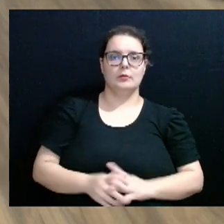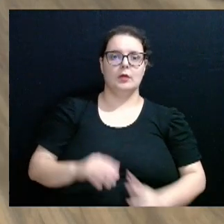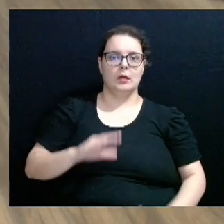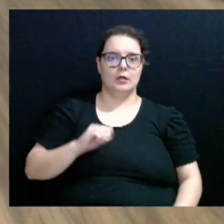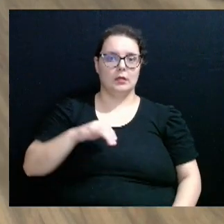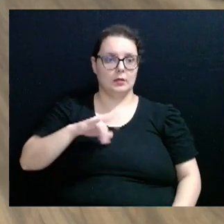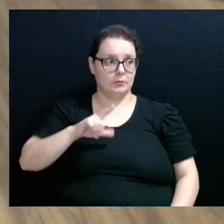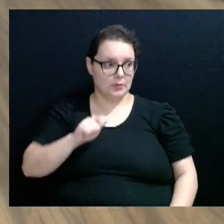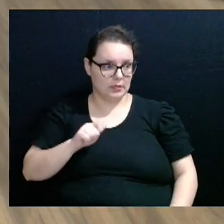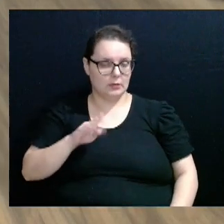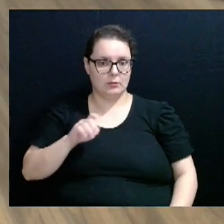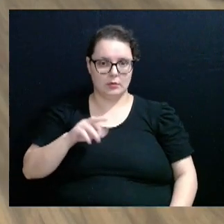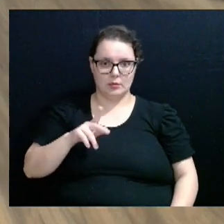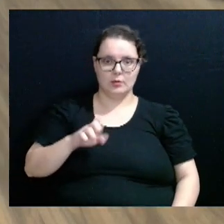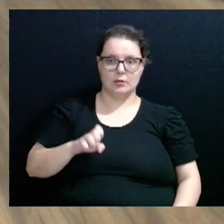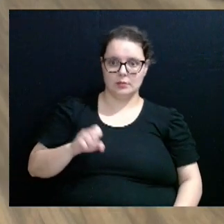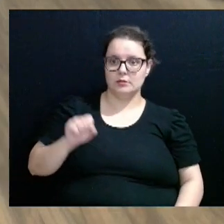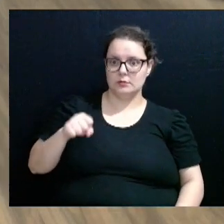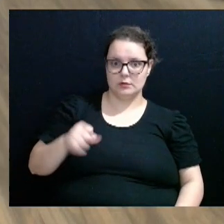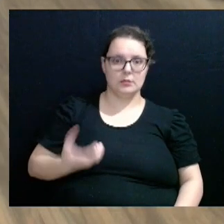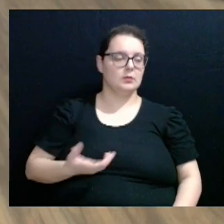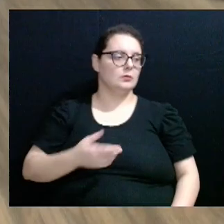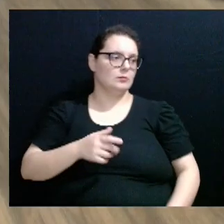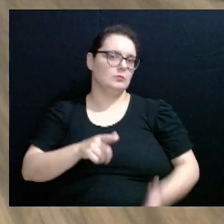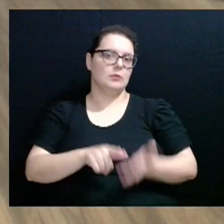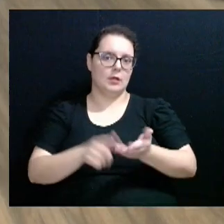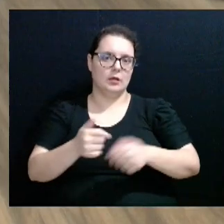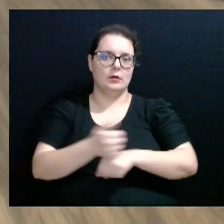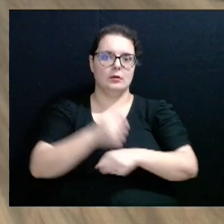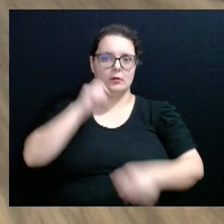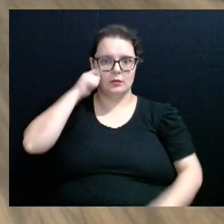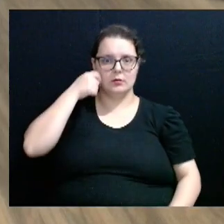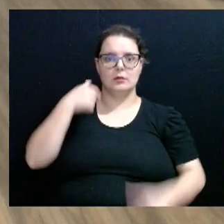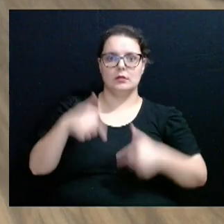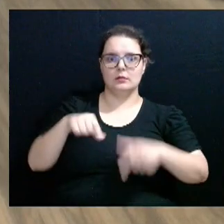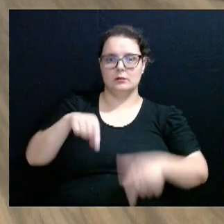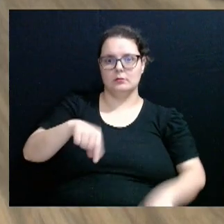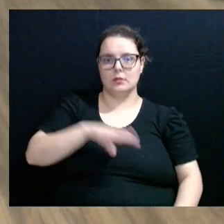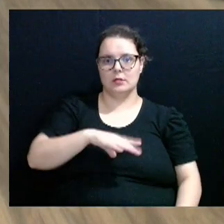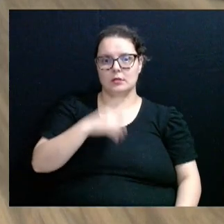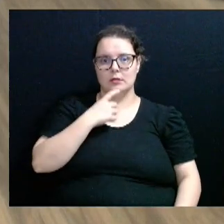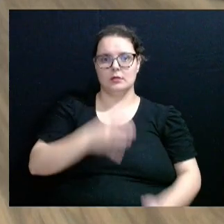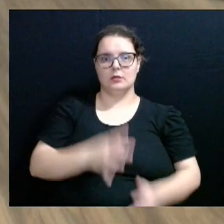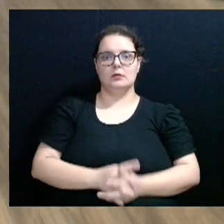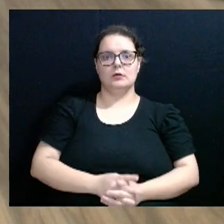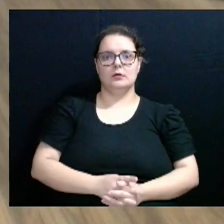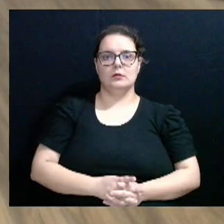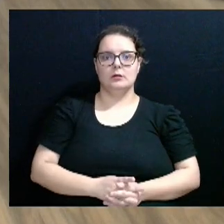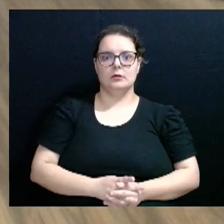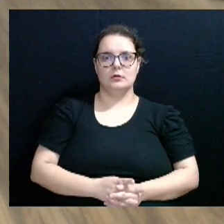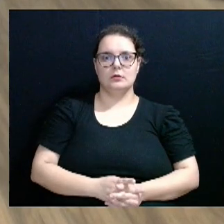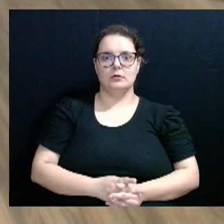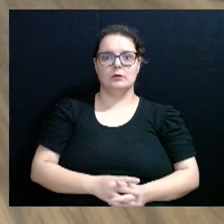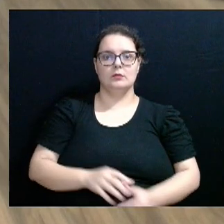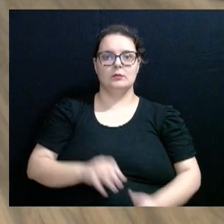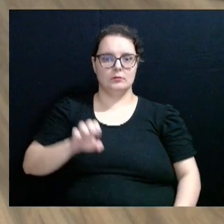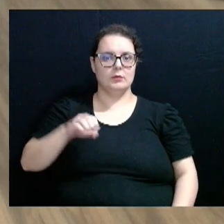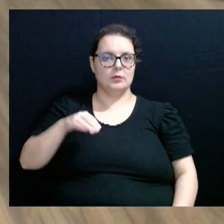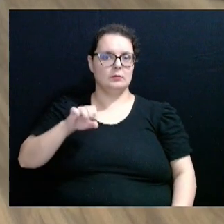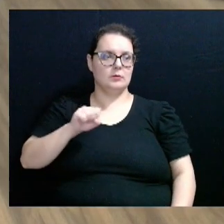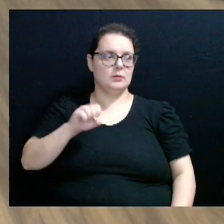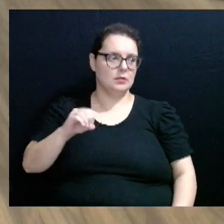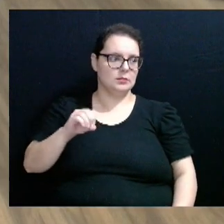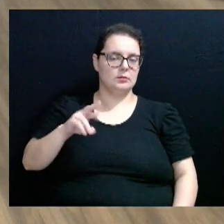uma jornalista preta, trabalha aqui em Campinas, em uma emissora colega nossa,